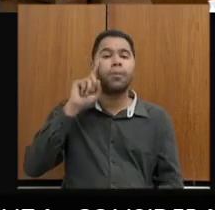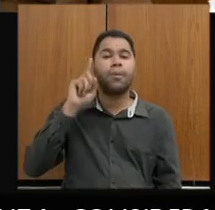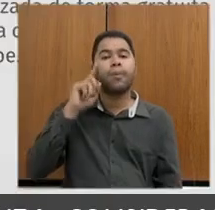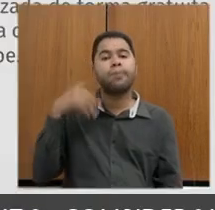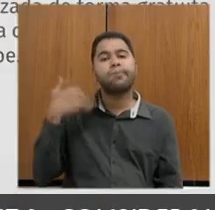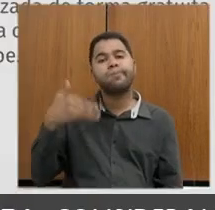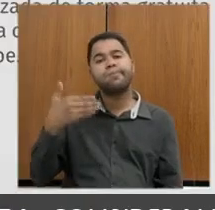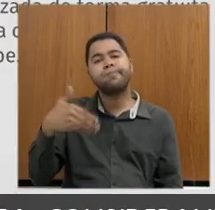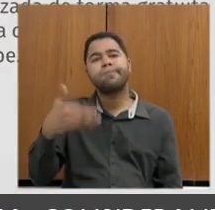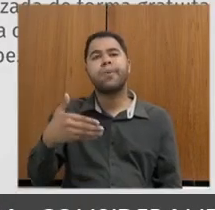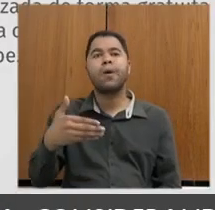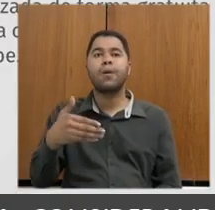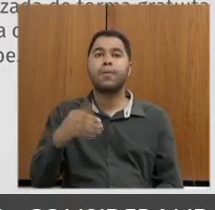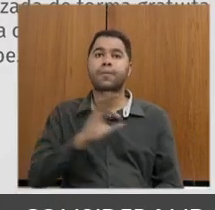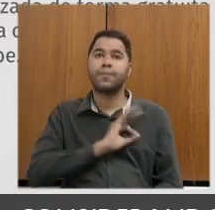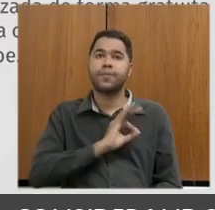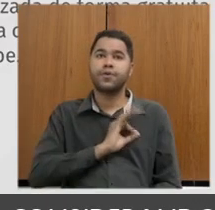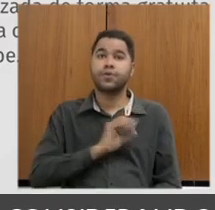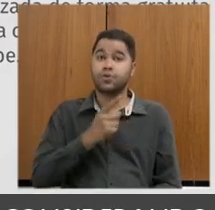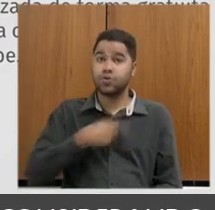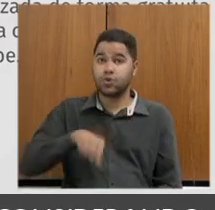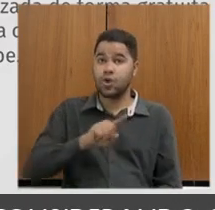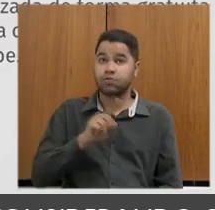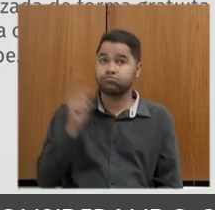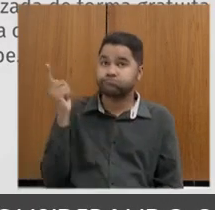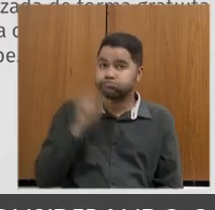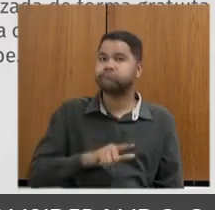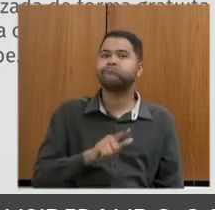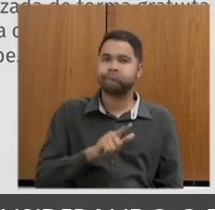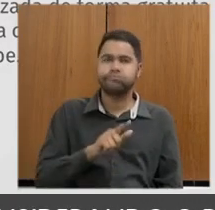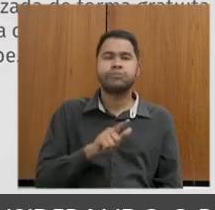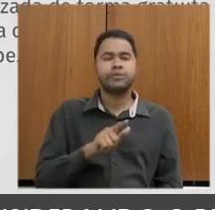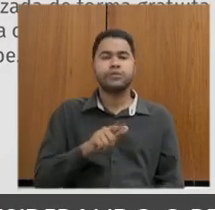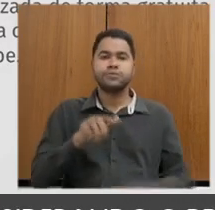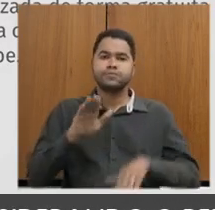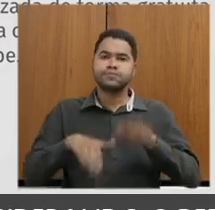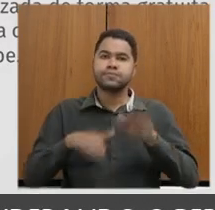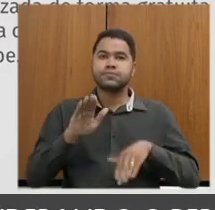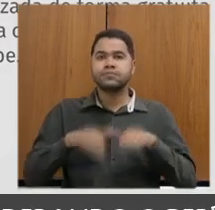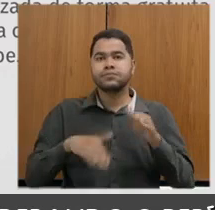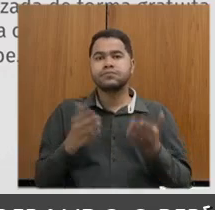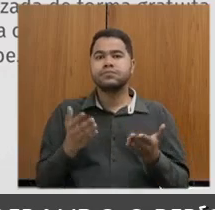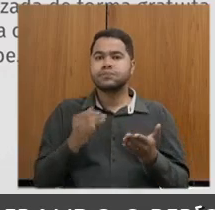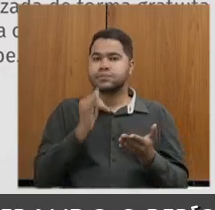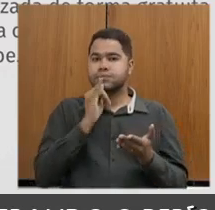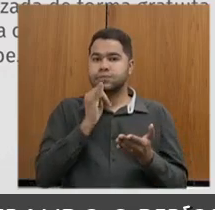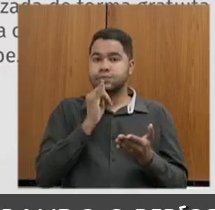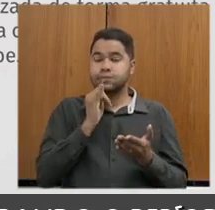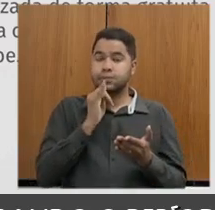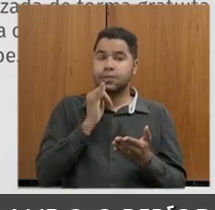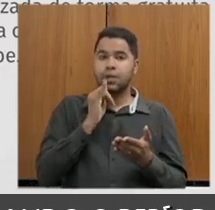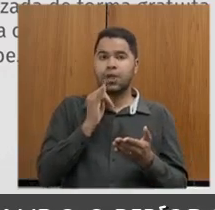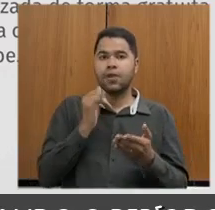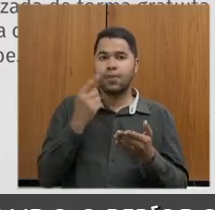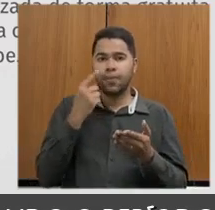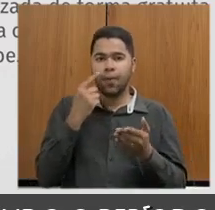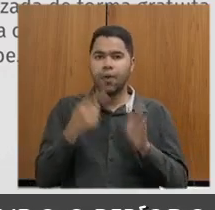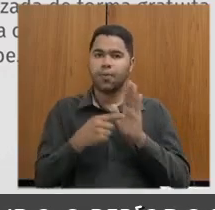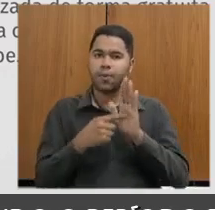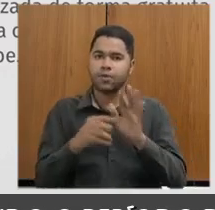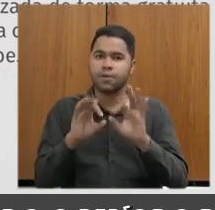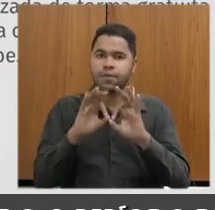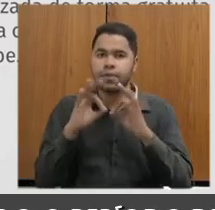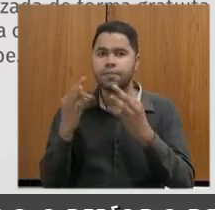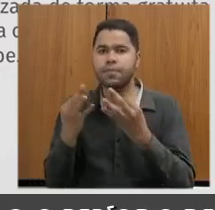os nossos policiais é uma forma que a gente achou de às vezes entrar né na nas famílias entrar na